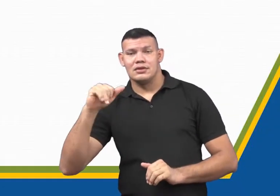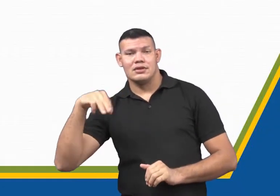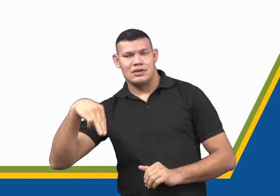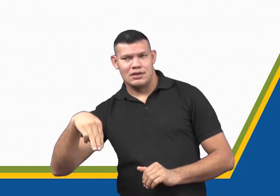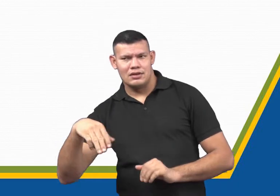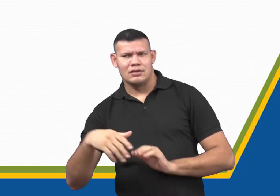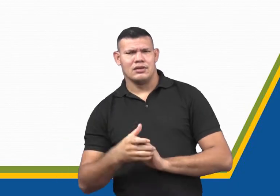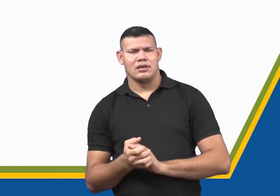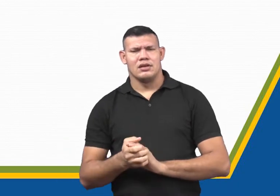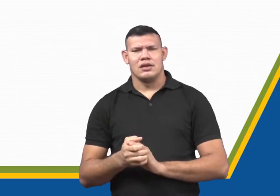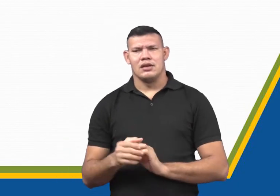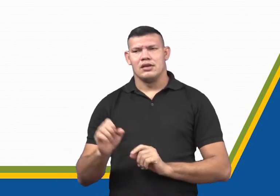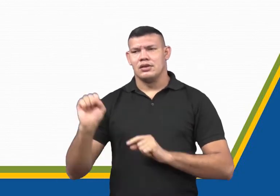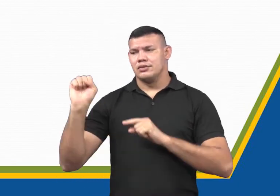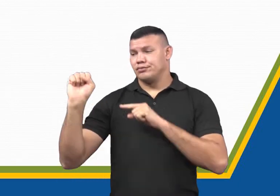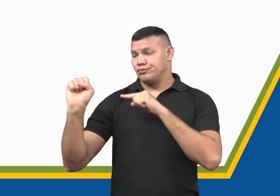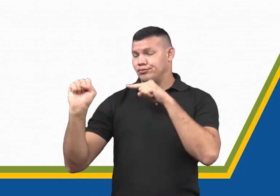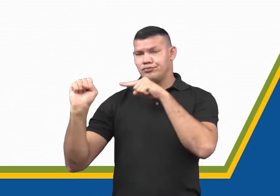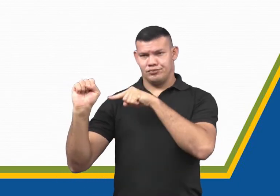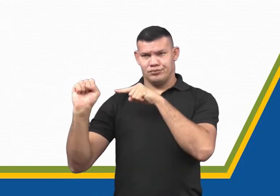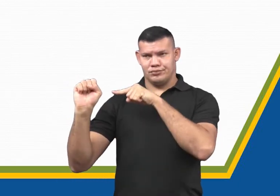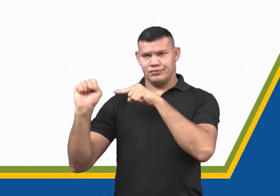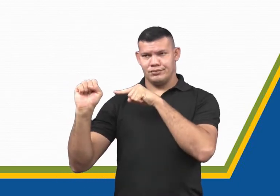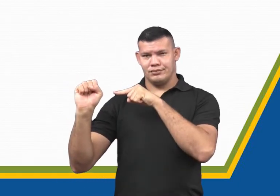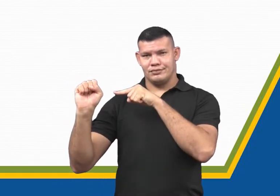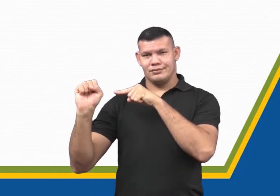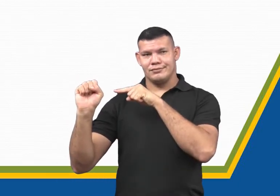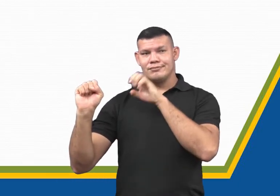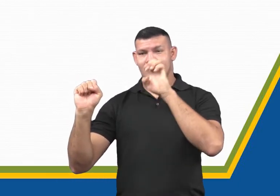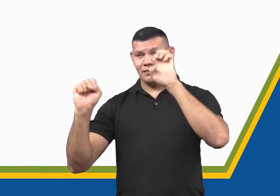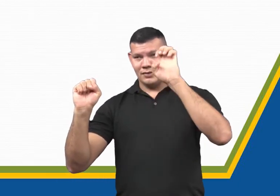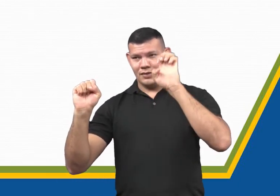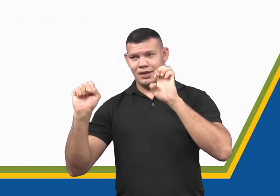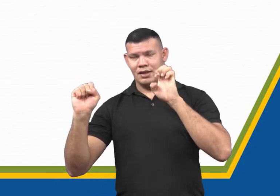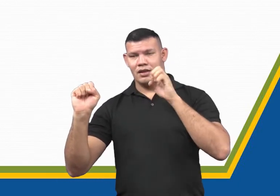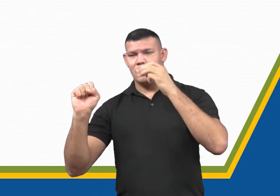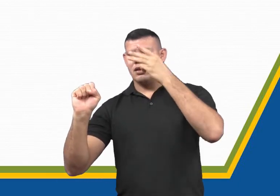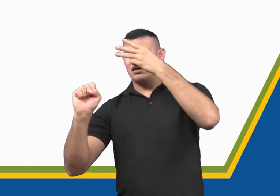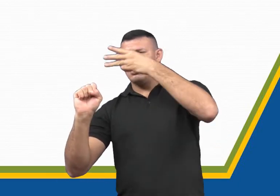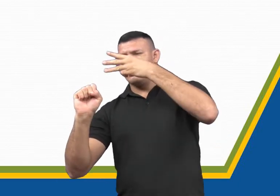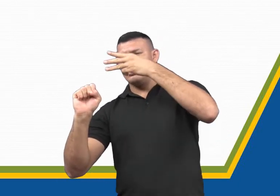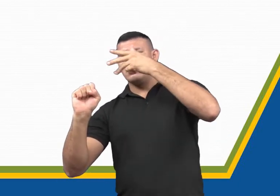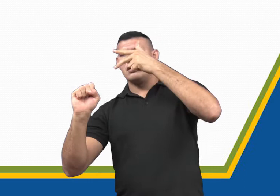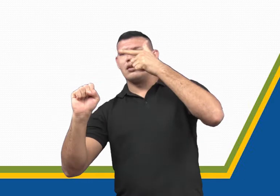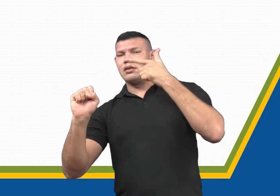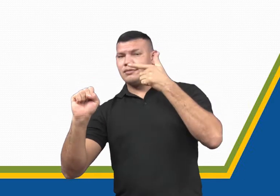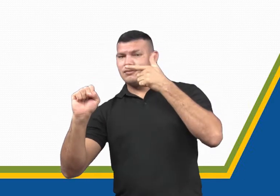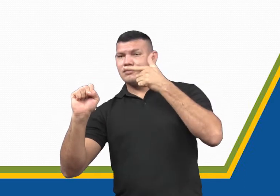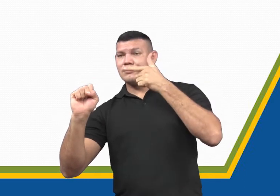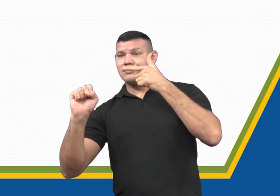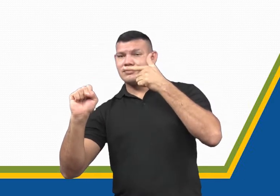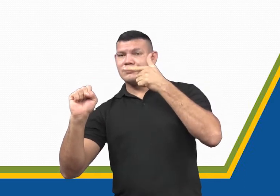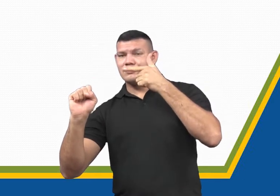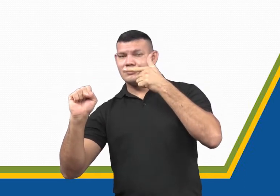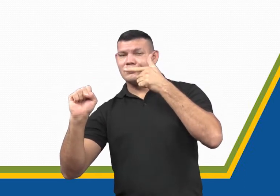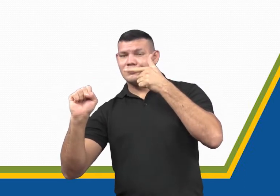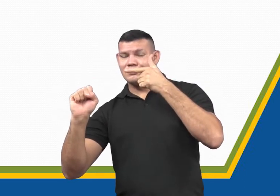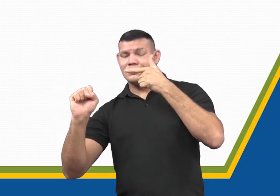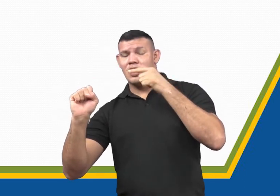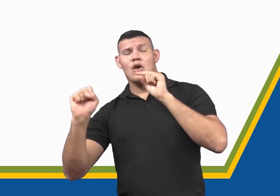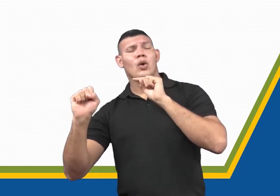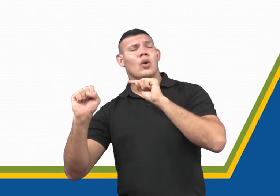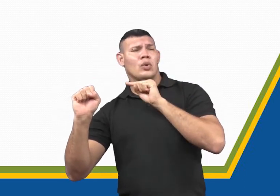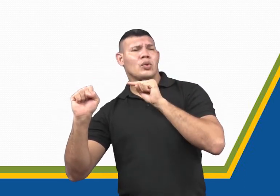32, logo acima do lado esquerdo, que está relacionado com o número de massa. Então, aquilo significa que